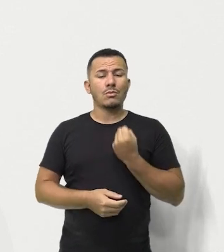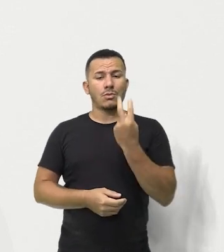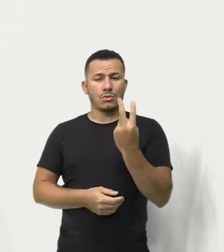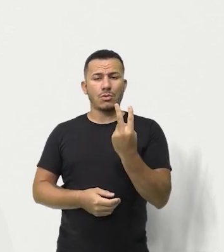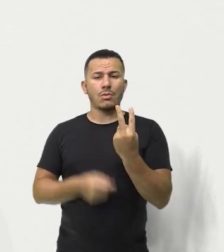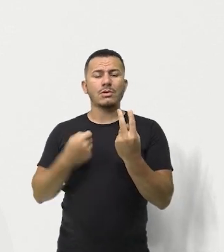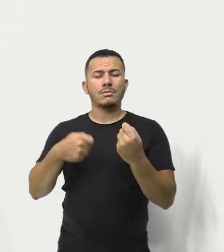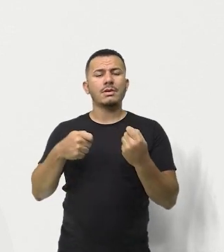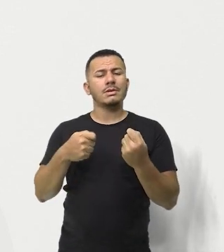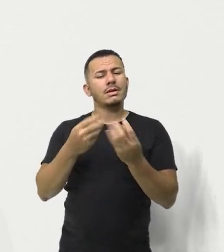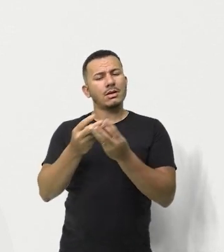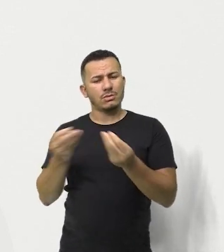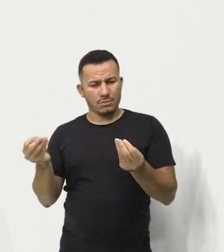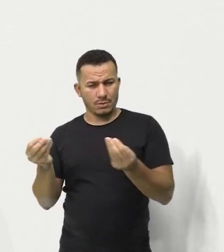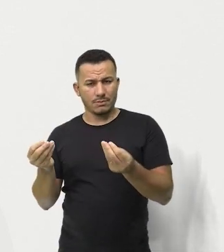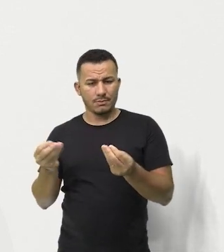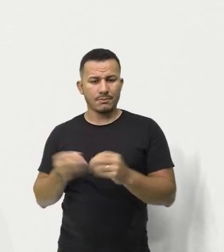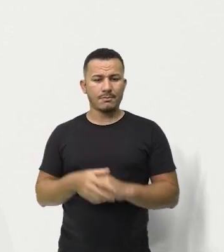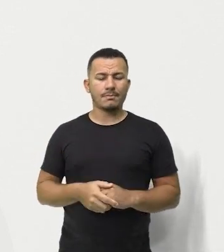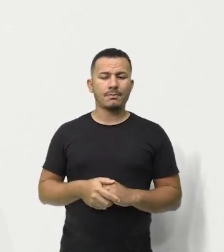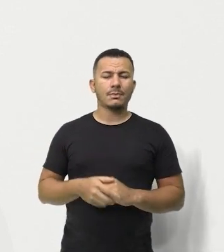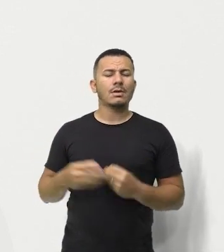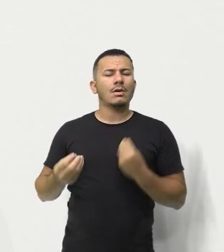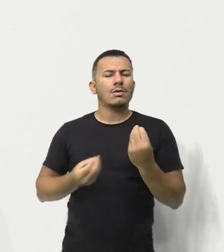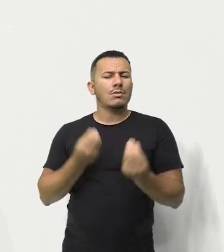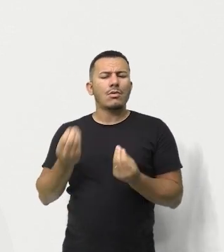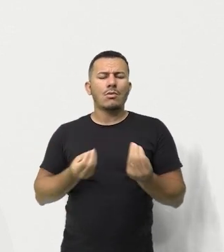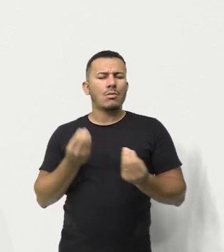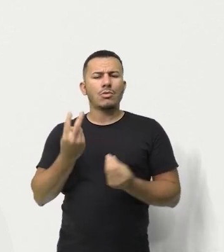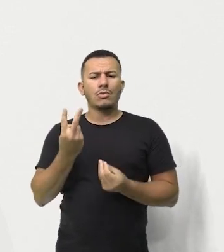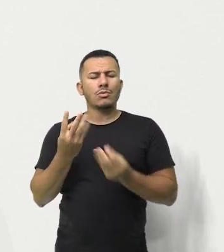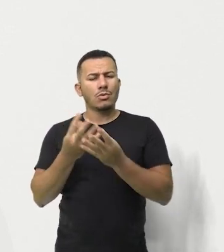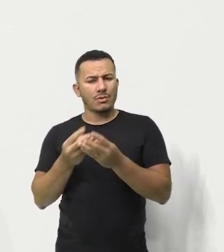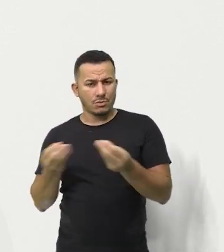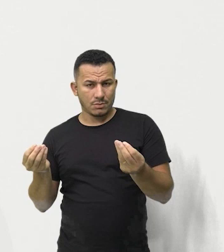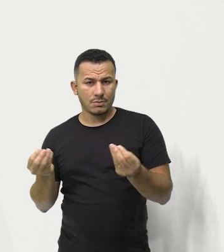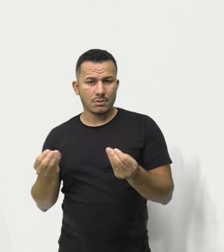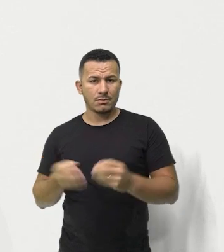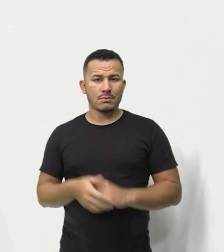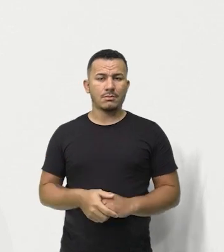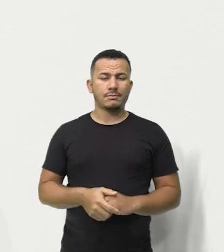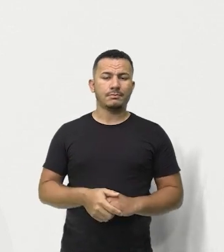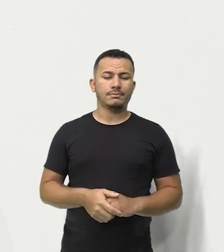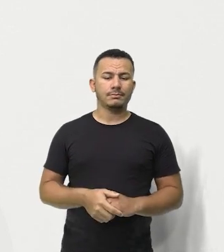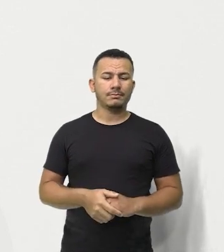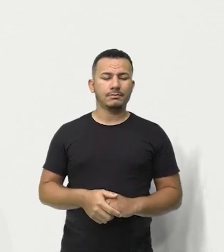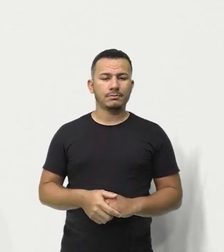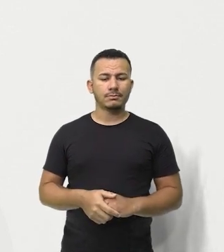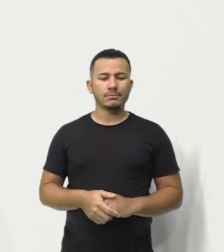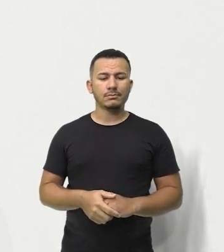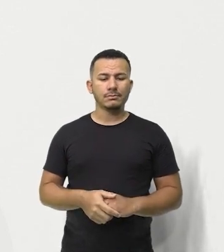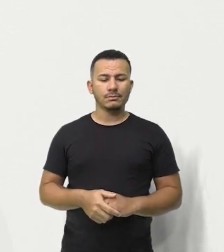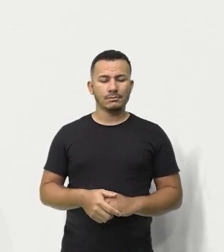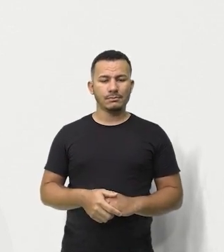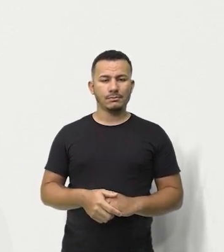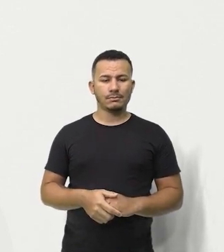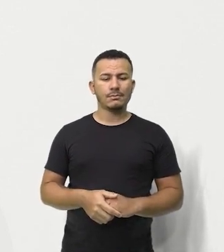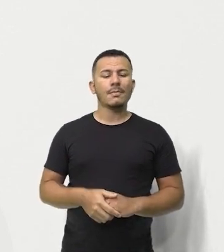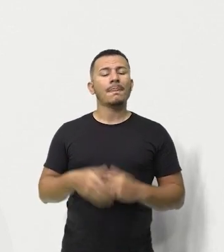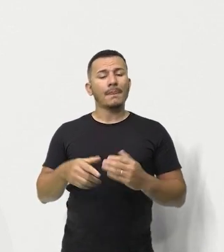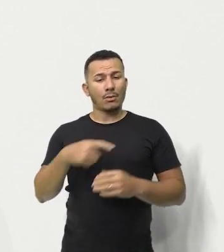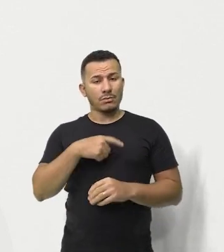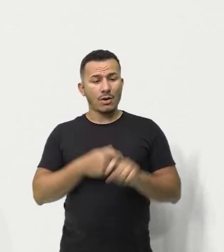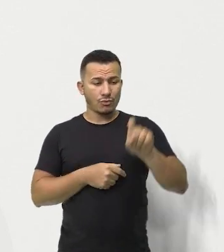deverá sumir daqui. Ora, só existe uma maneira desse 2 sumir daqui. Se eu tenho mais 2,